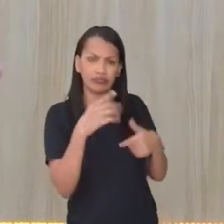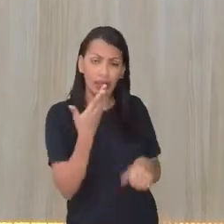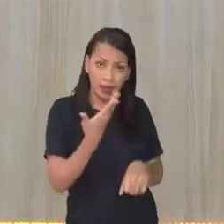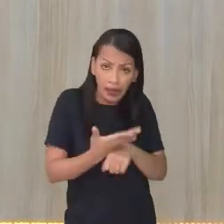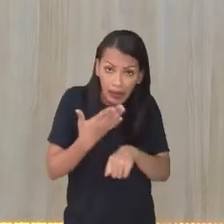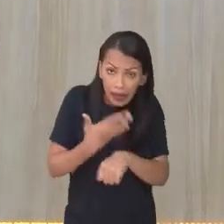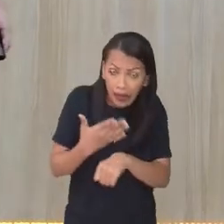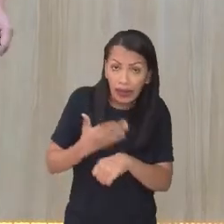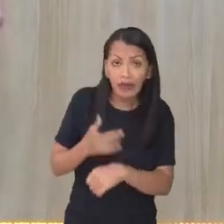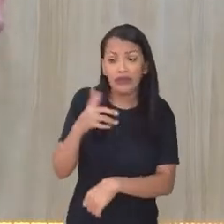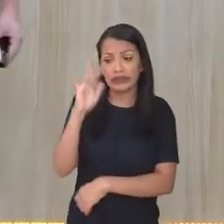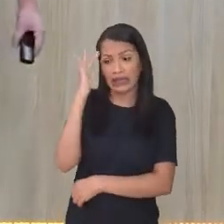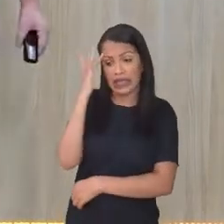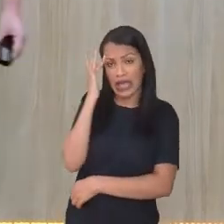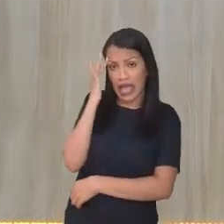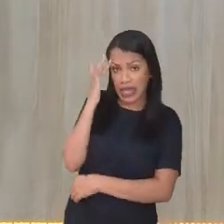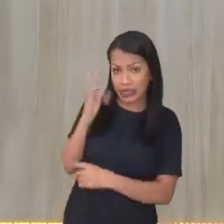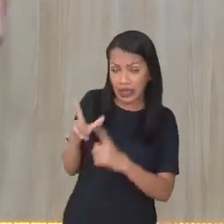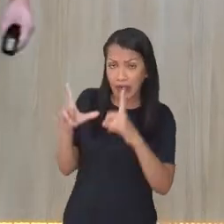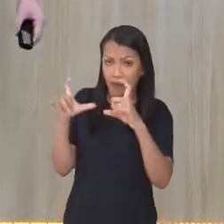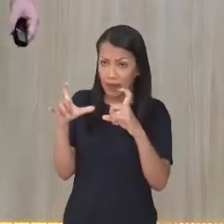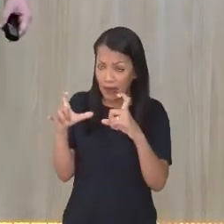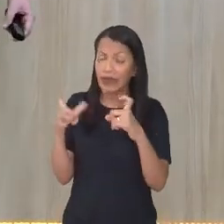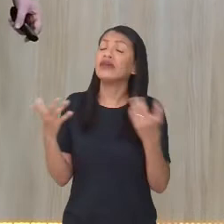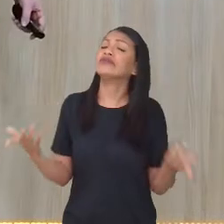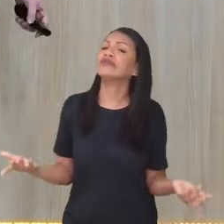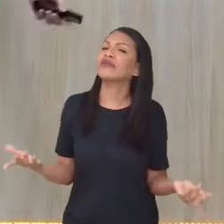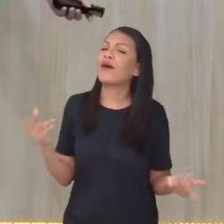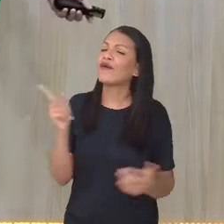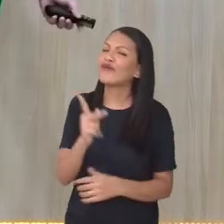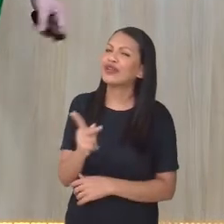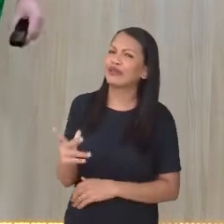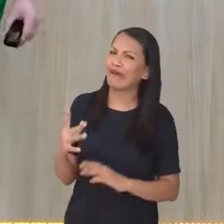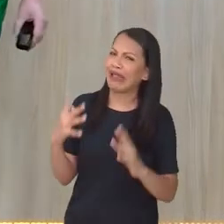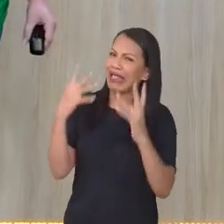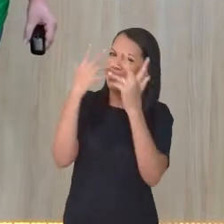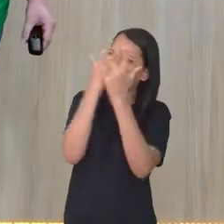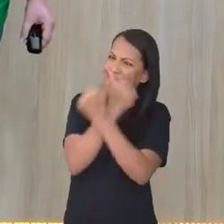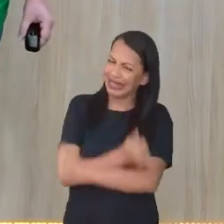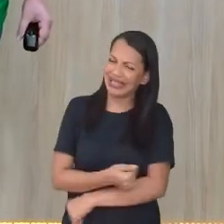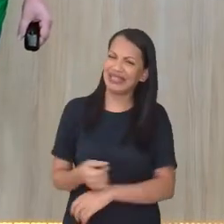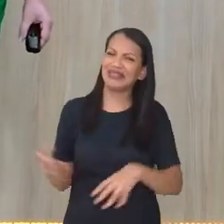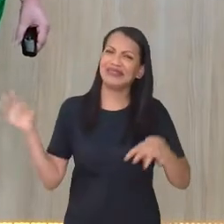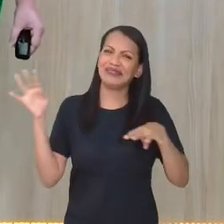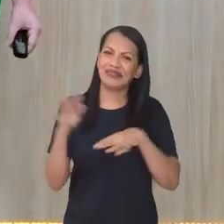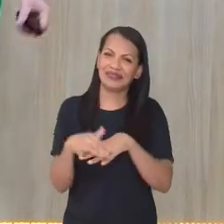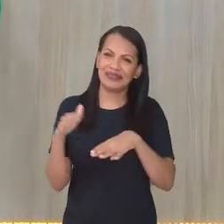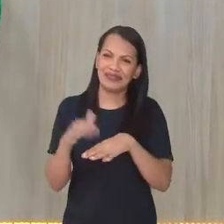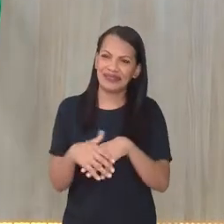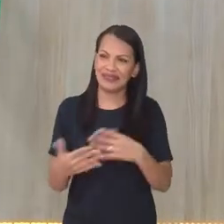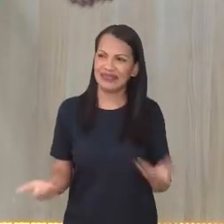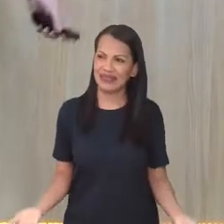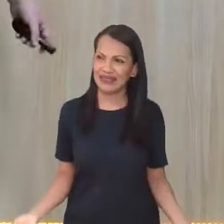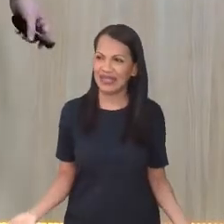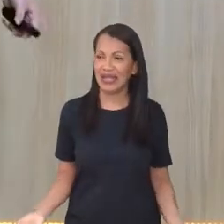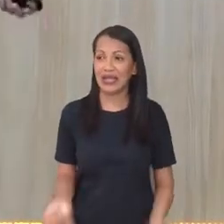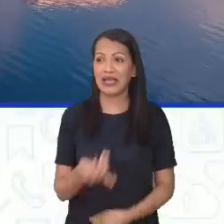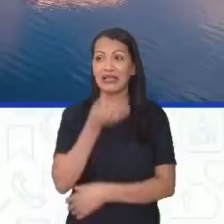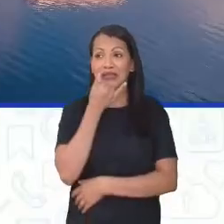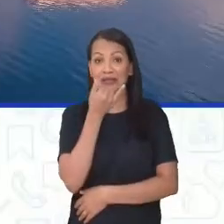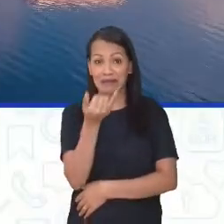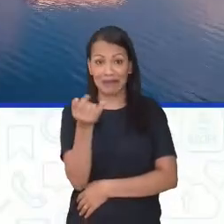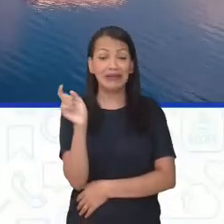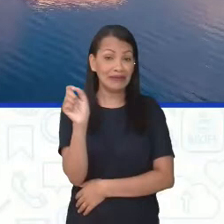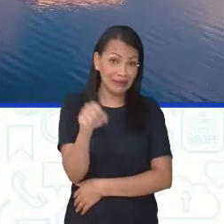exercício. O que você acha dessa foto, Marta? Essa foto linda da matemática? Oh, desculpa, é